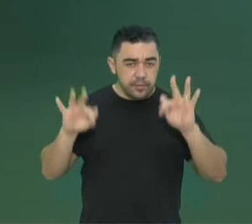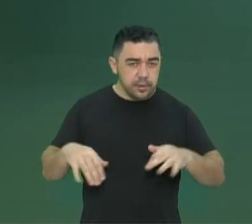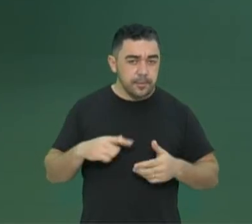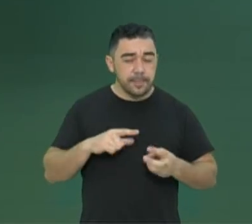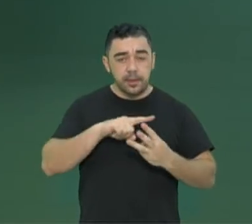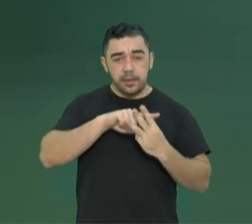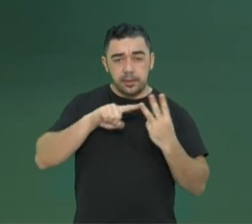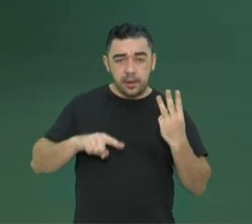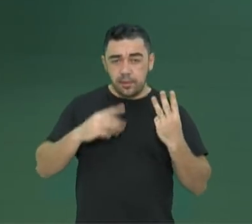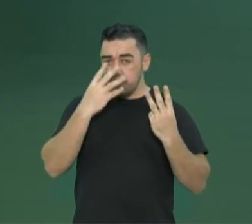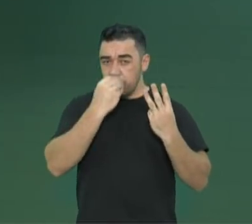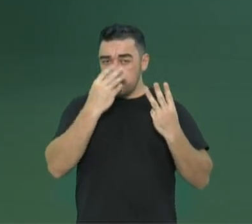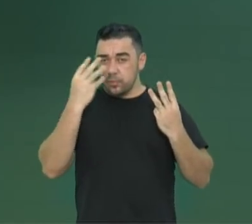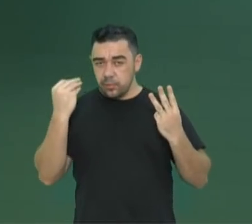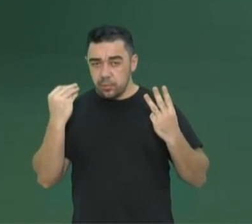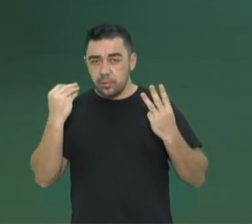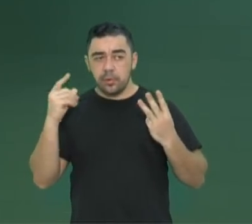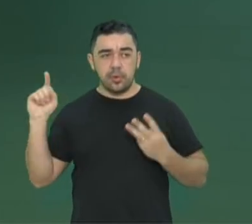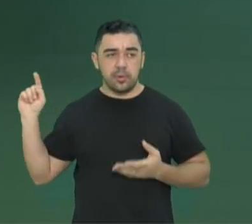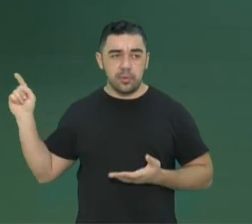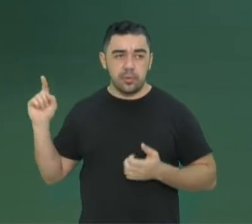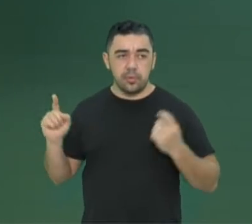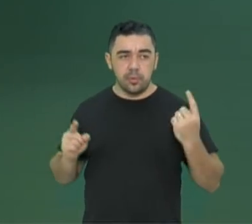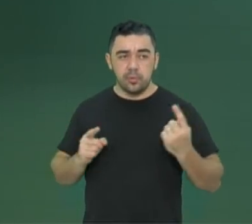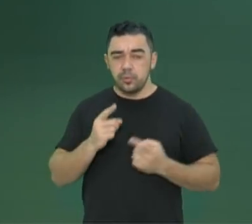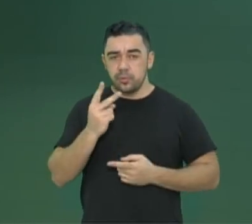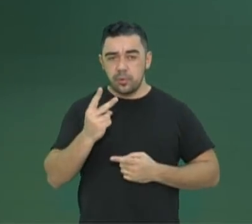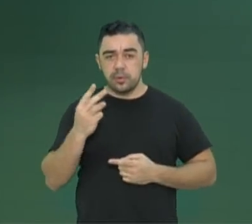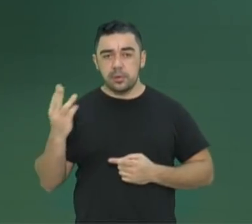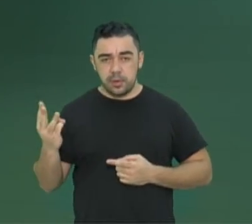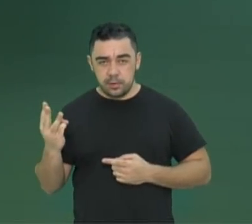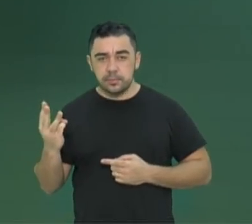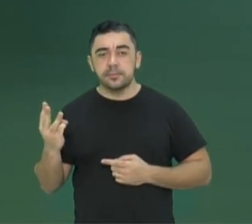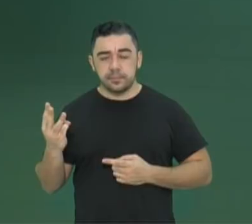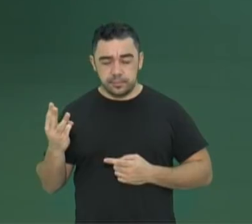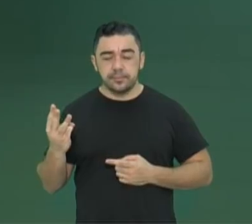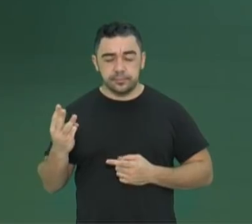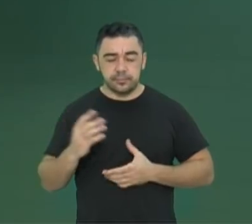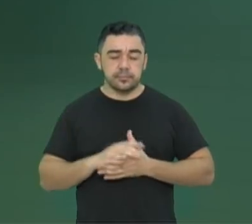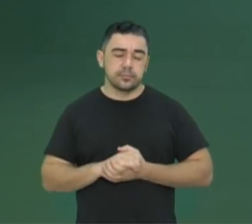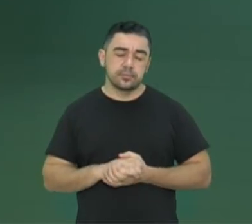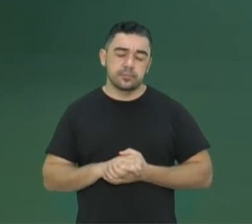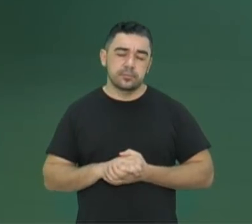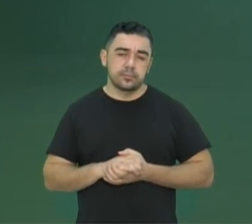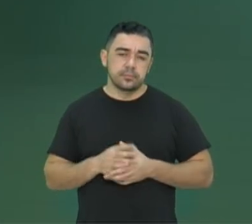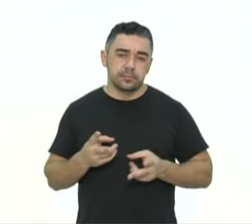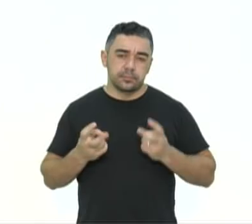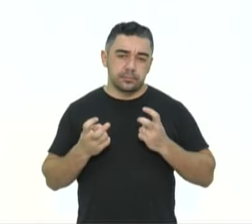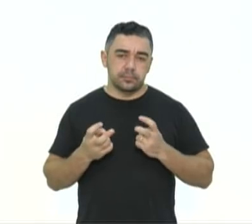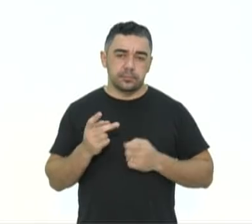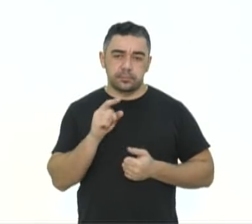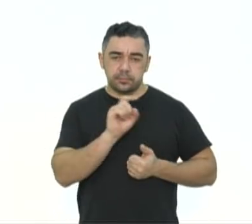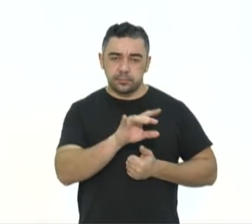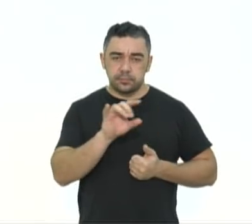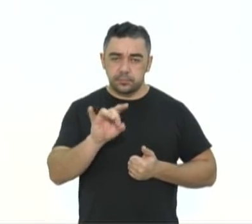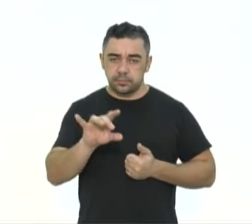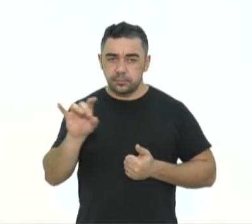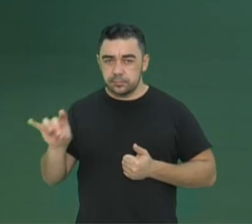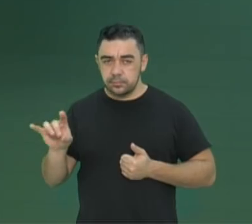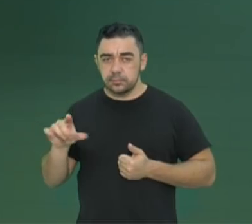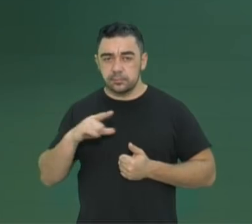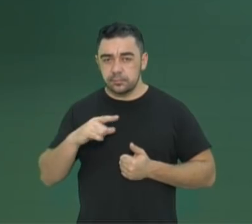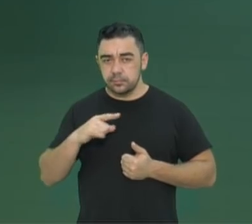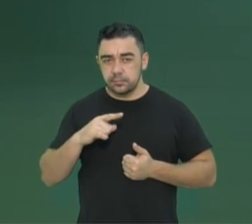3 fotogramas como exemplo, tá? No fotograma 1, 2 e o 3. Observem que cada um dos fotogramas, os